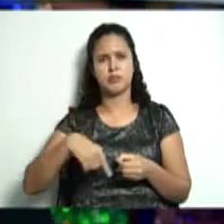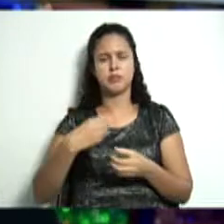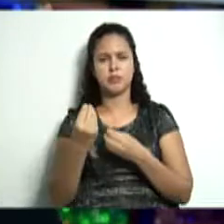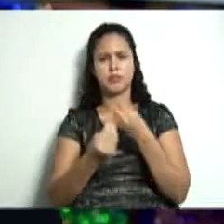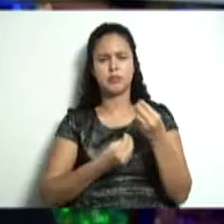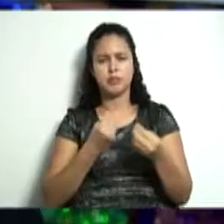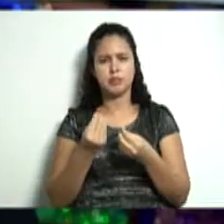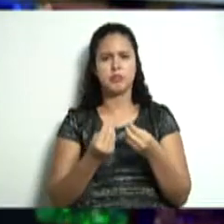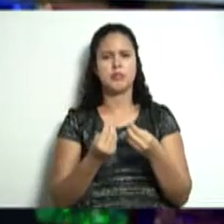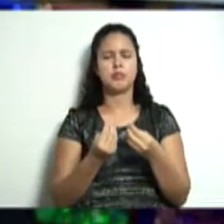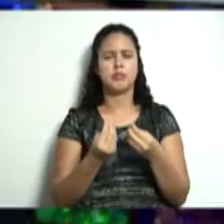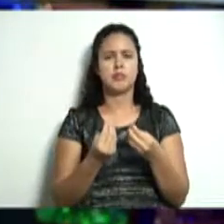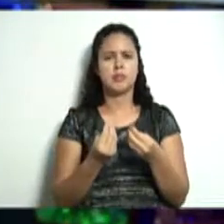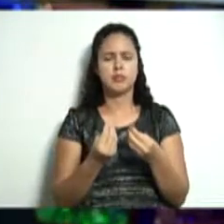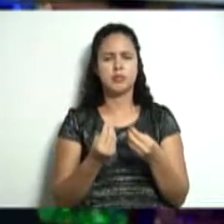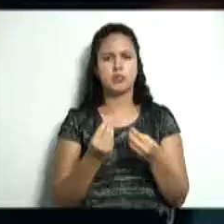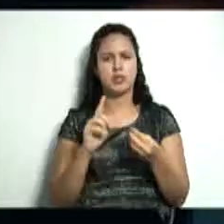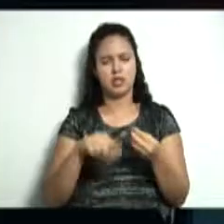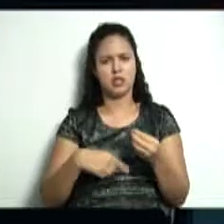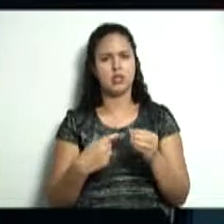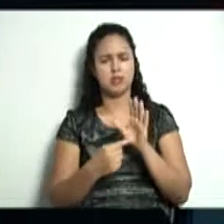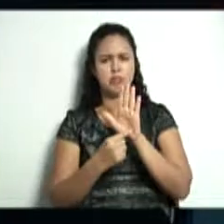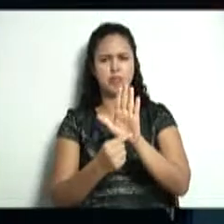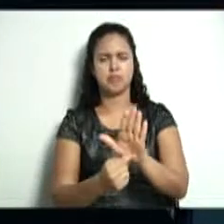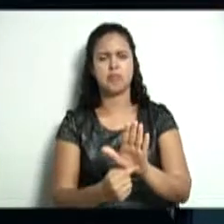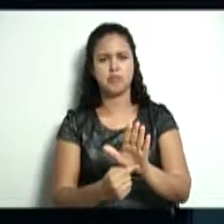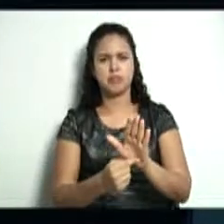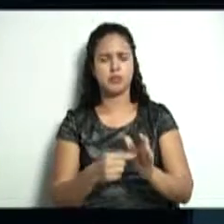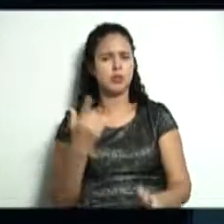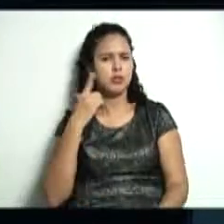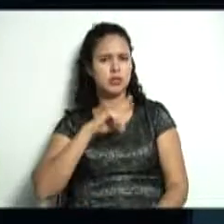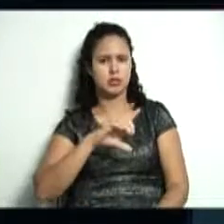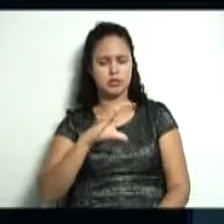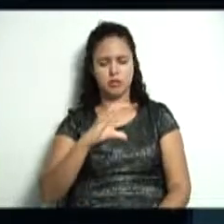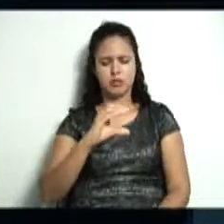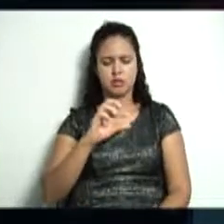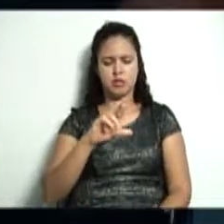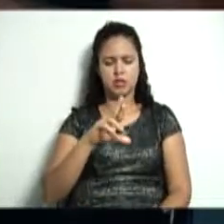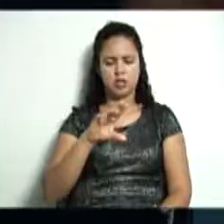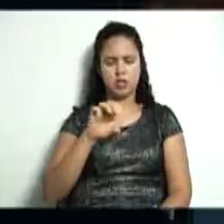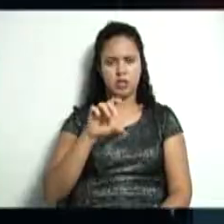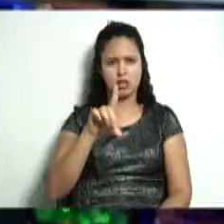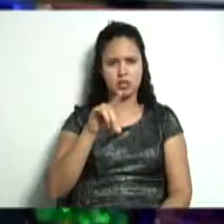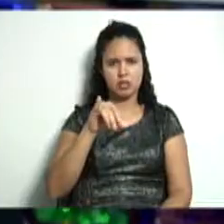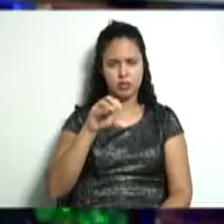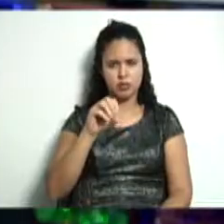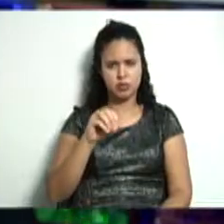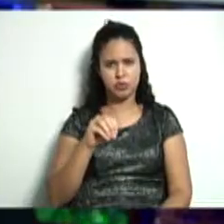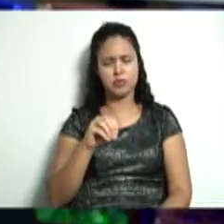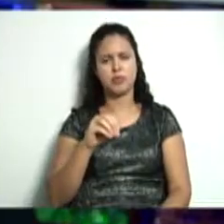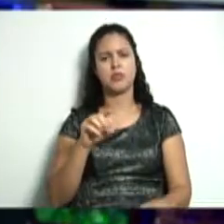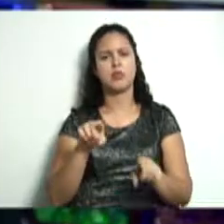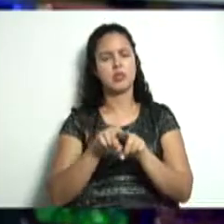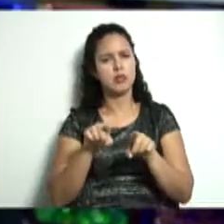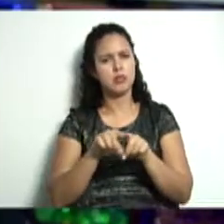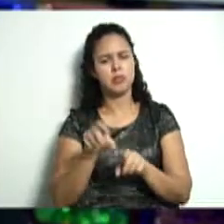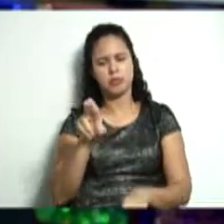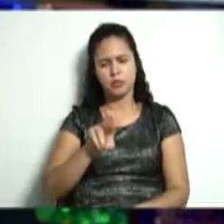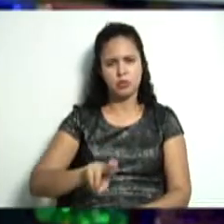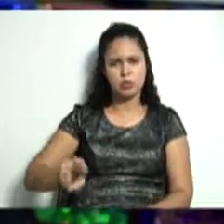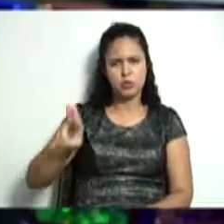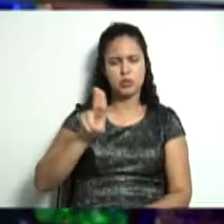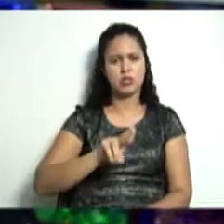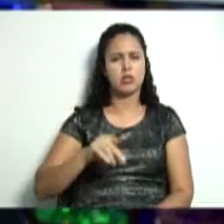de crédito foi as vantagens, né, em relação ao acesso ao crédito, né? E que eu consigo usufruir deles para